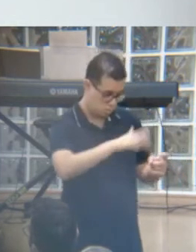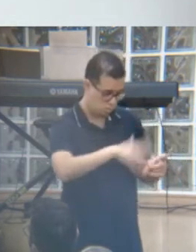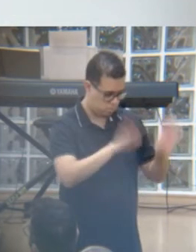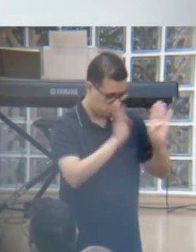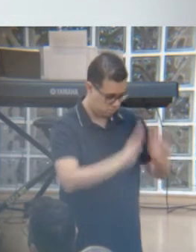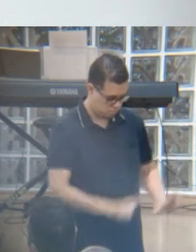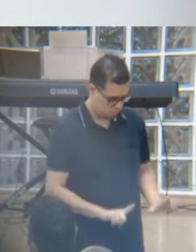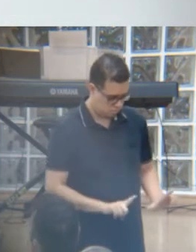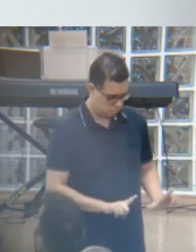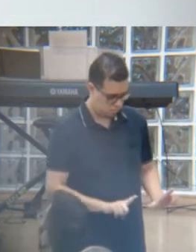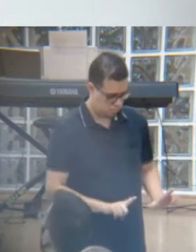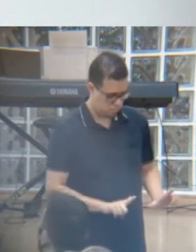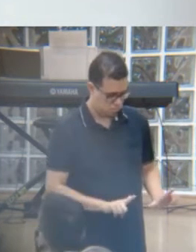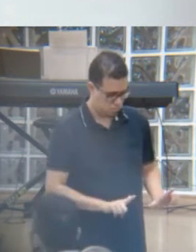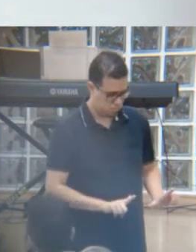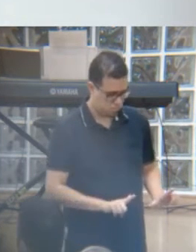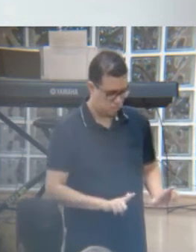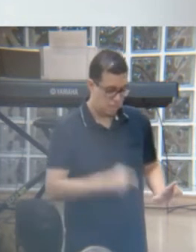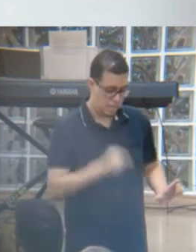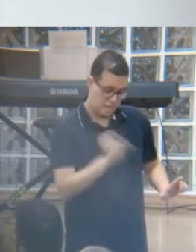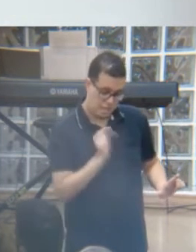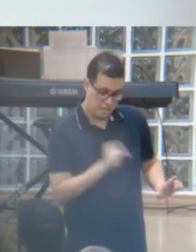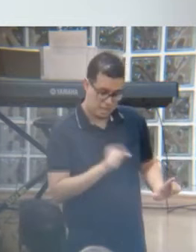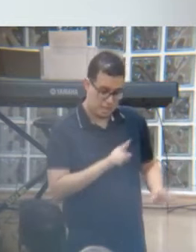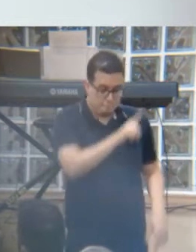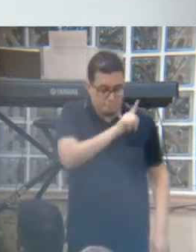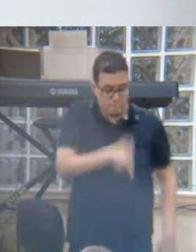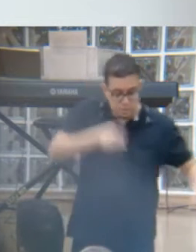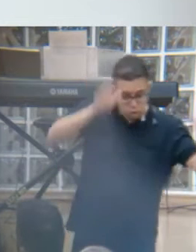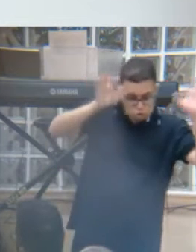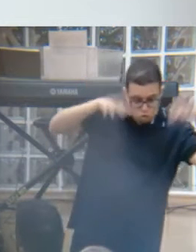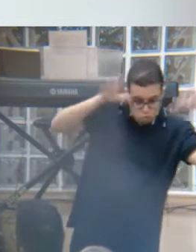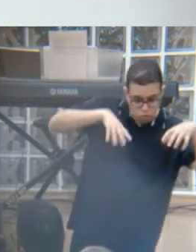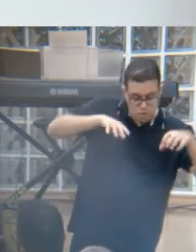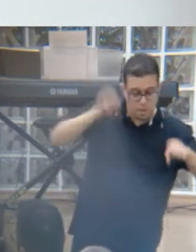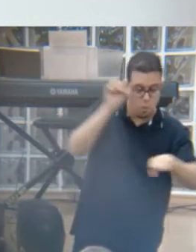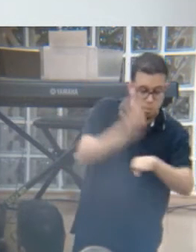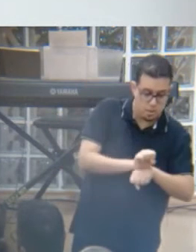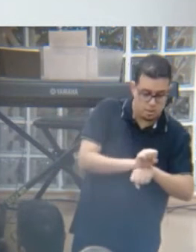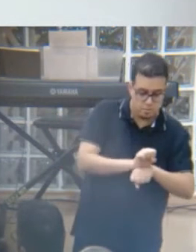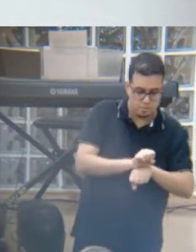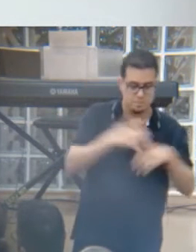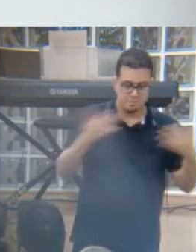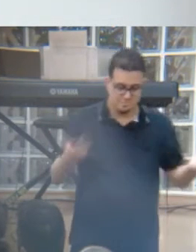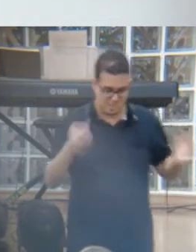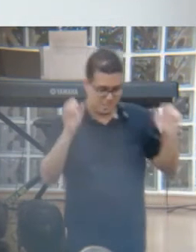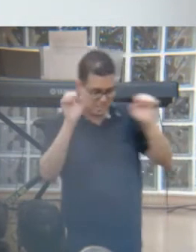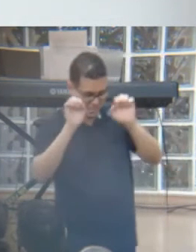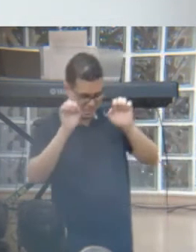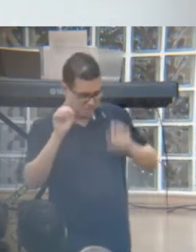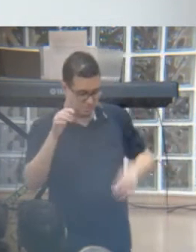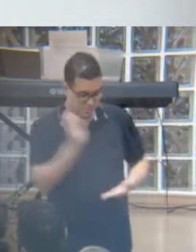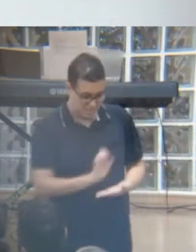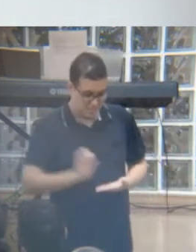quando Elias vem e se apresenta, ele declara: eu sou Elias, o servo do